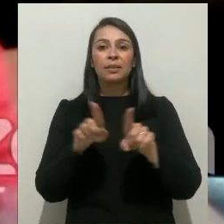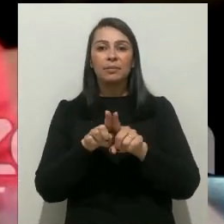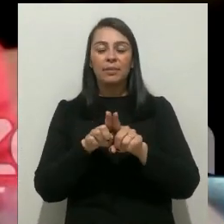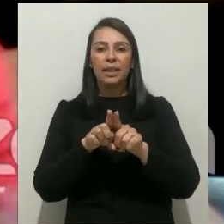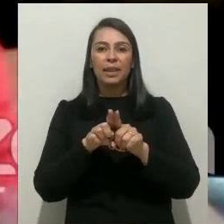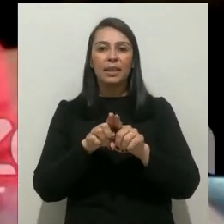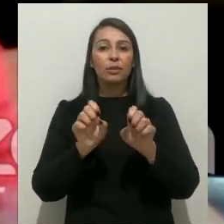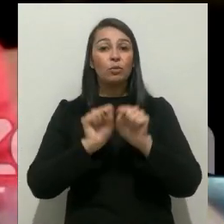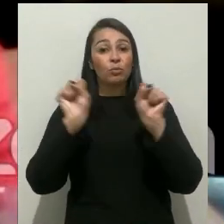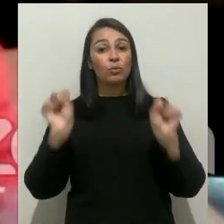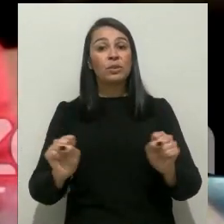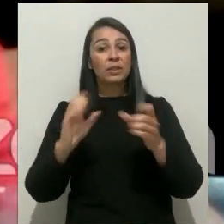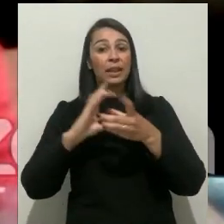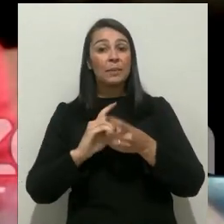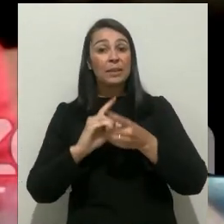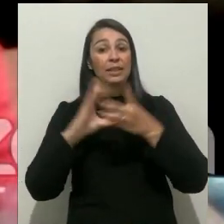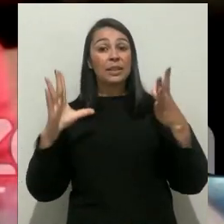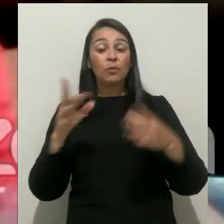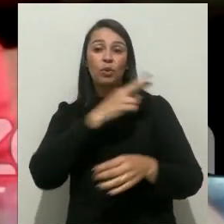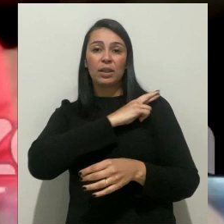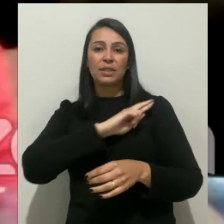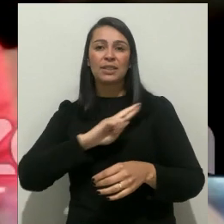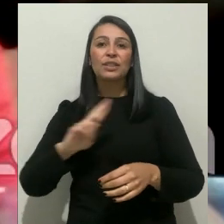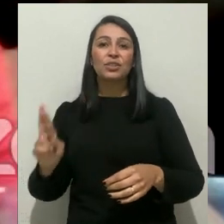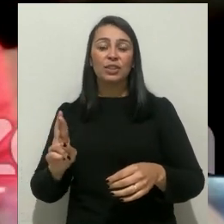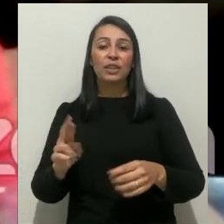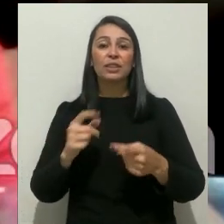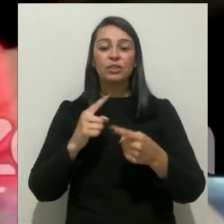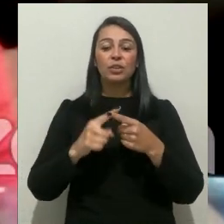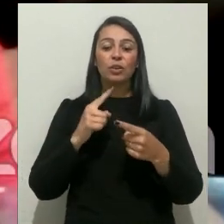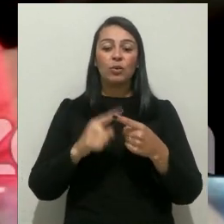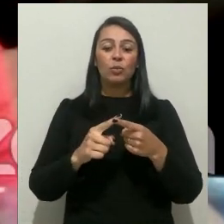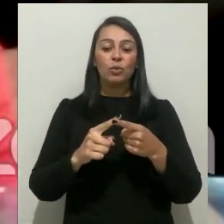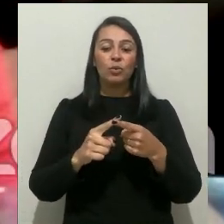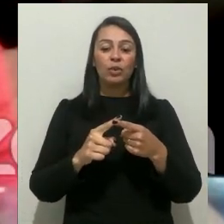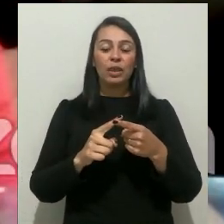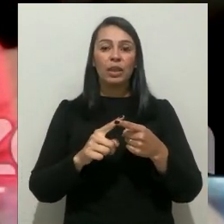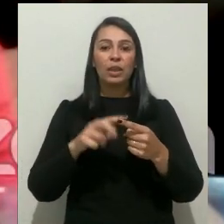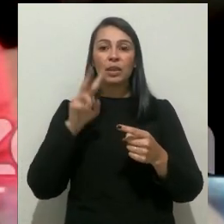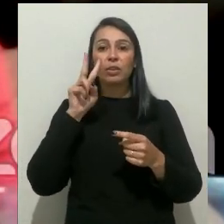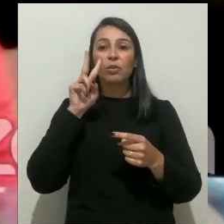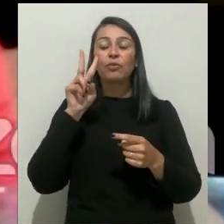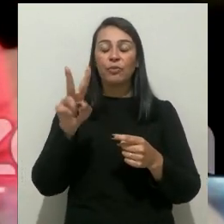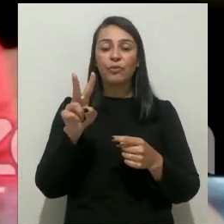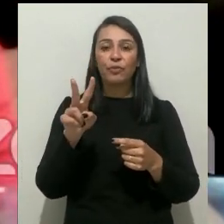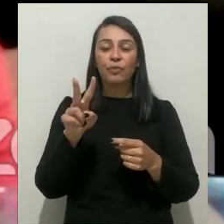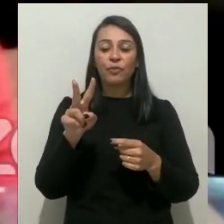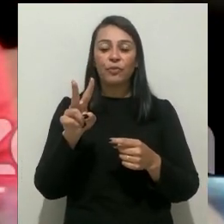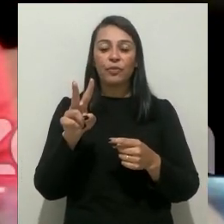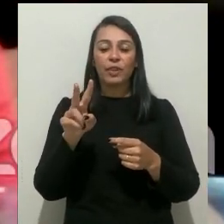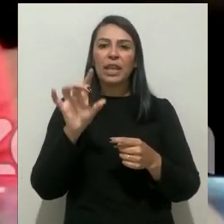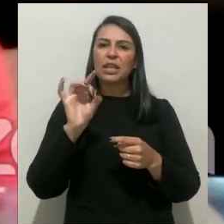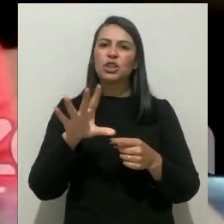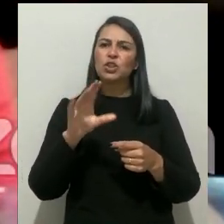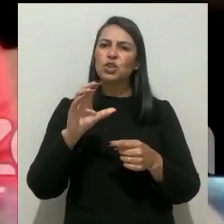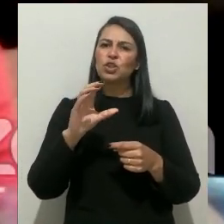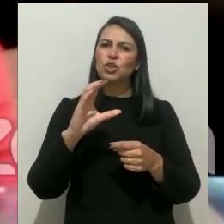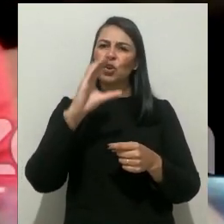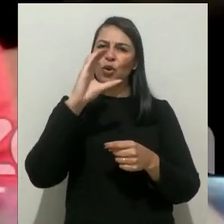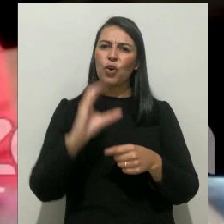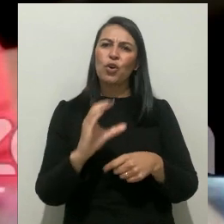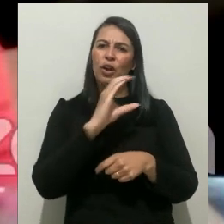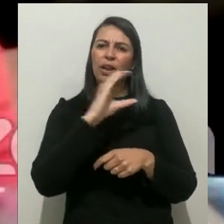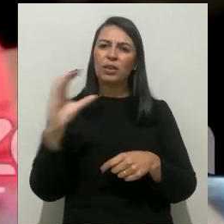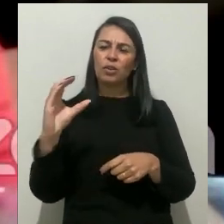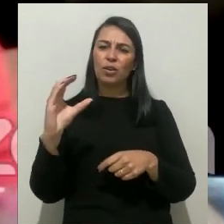uma democracia religiosa muito grande, porque vocês olham lá em cima, não é claramente um elemento só católico,